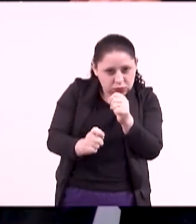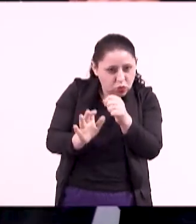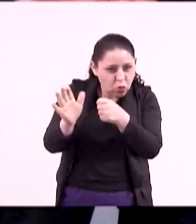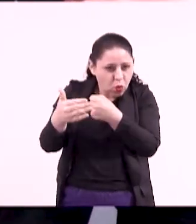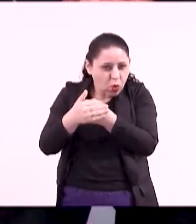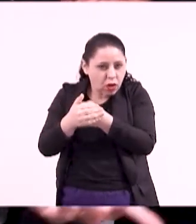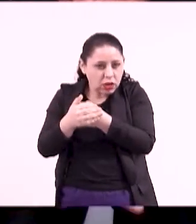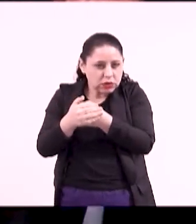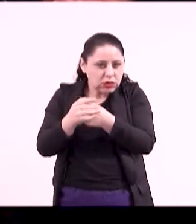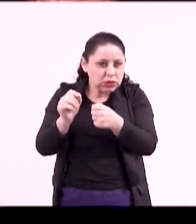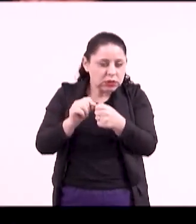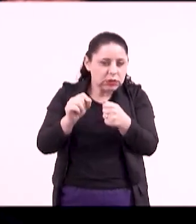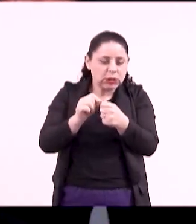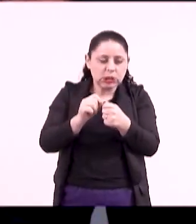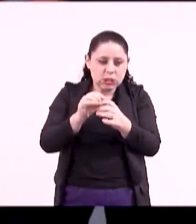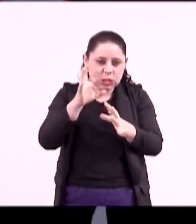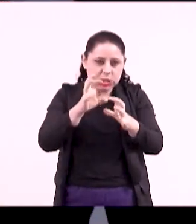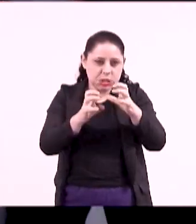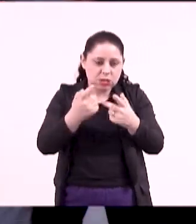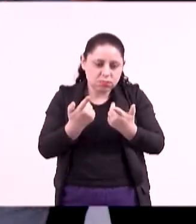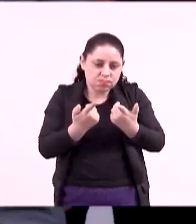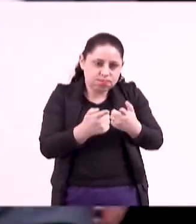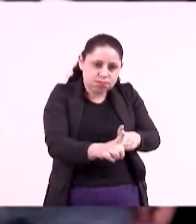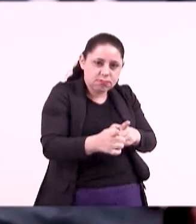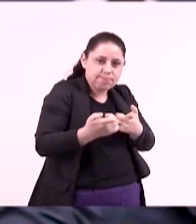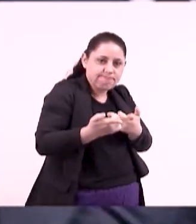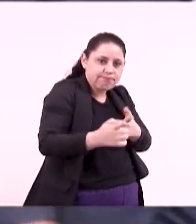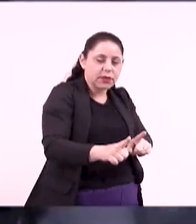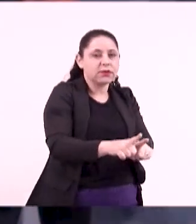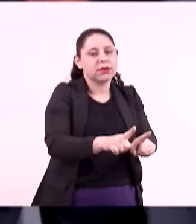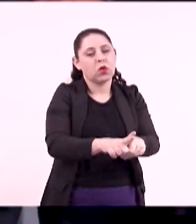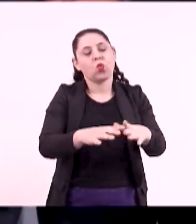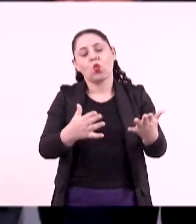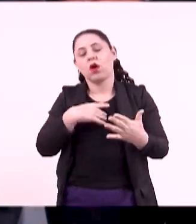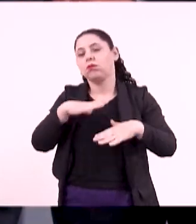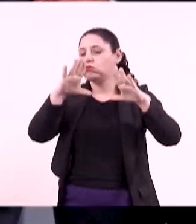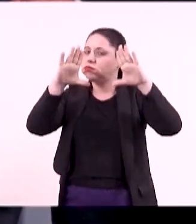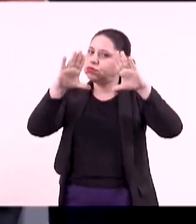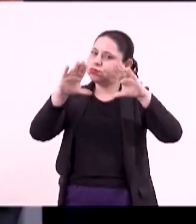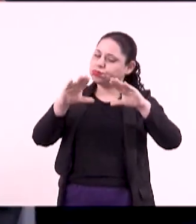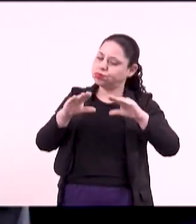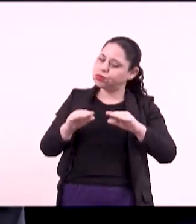botando lenha, gasolina nessa fogueira, quando nós temos que baixar a fervura da água.